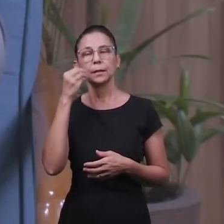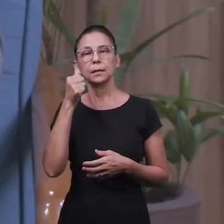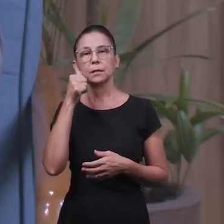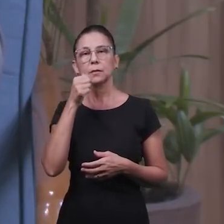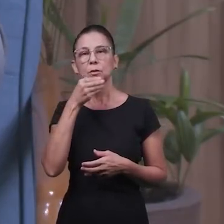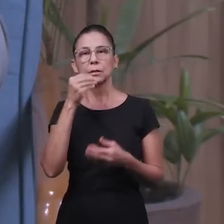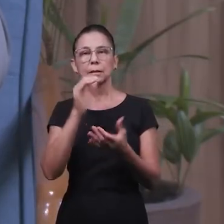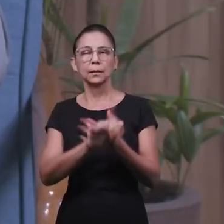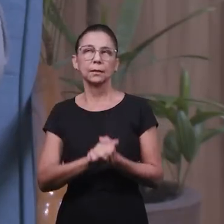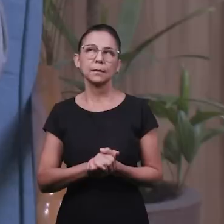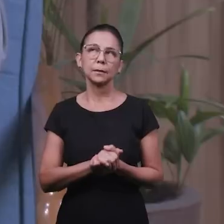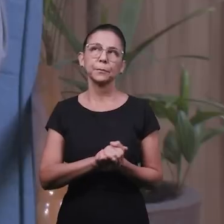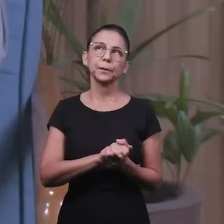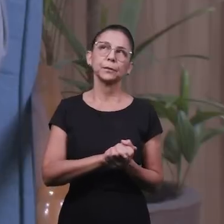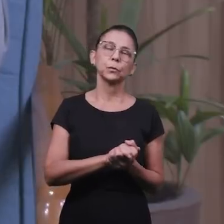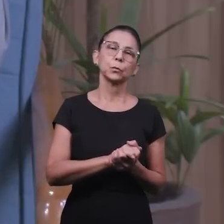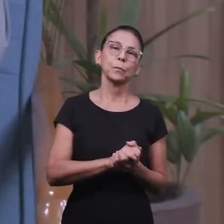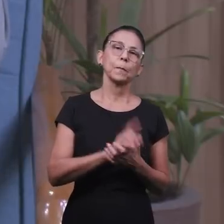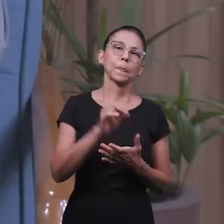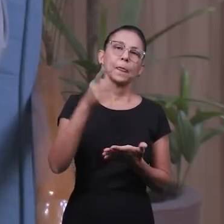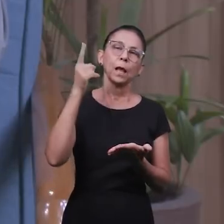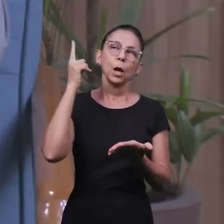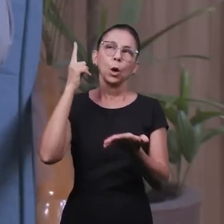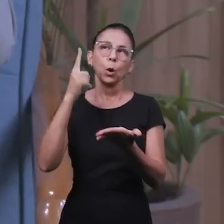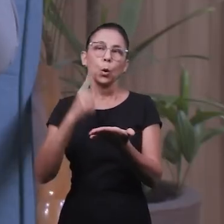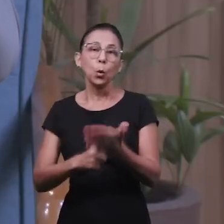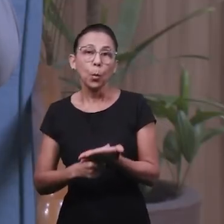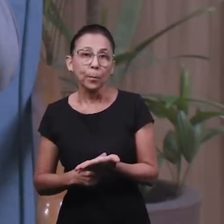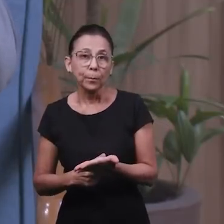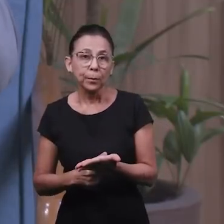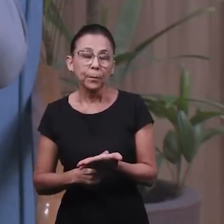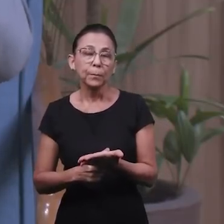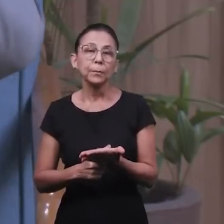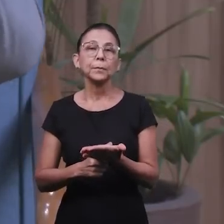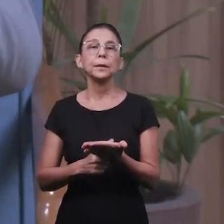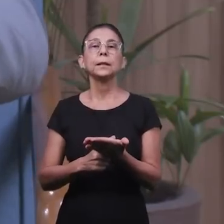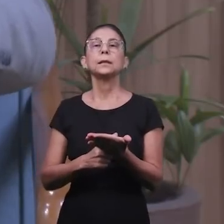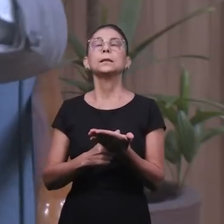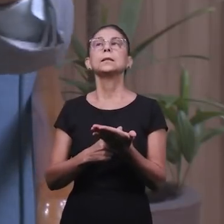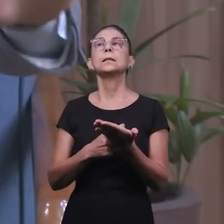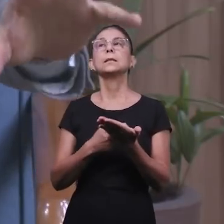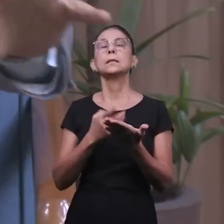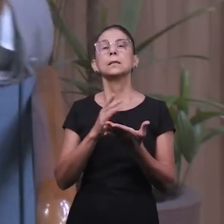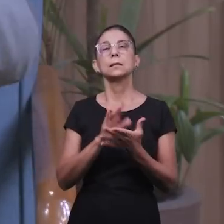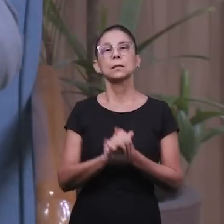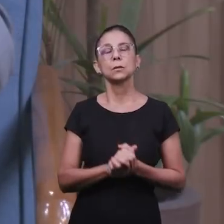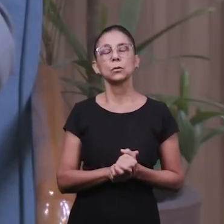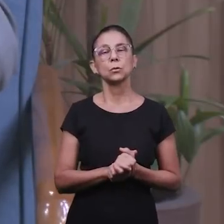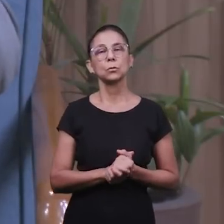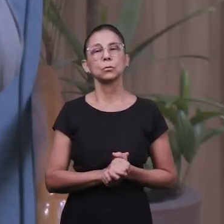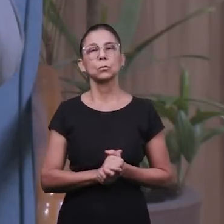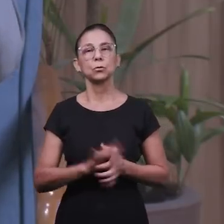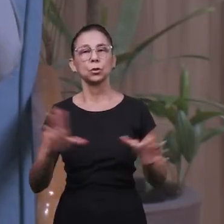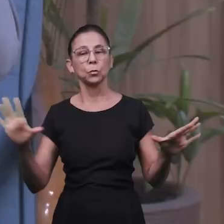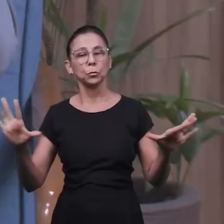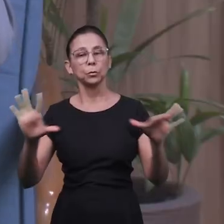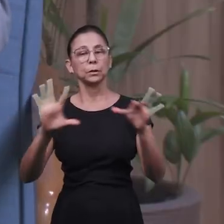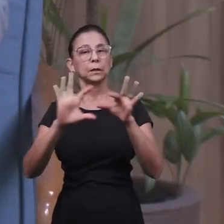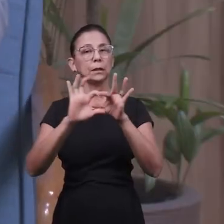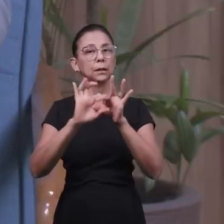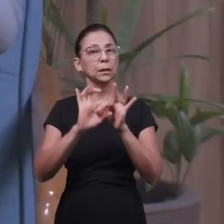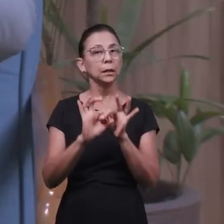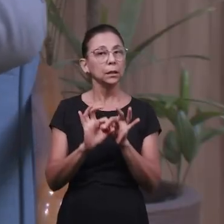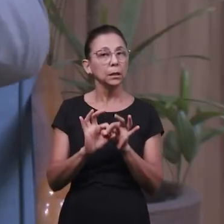em compromisso, você pensa em separação, no sentido que um está separado para o outro. E